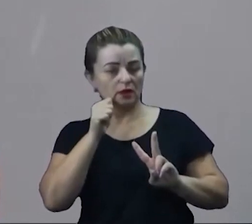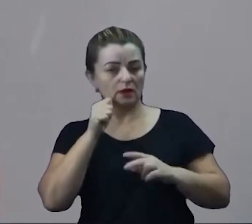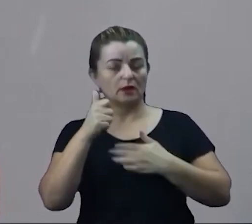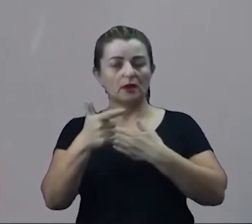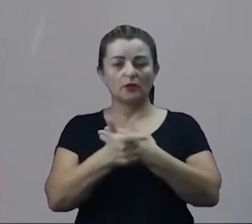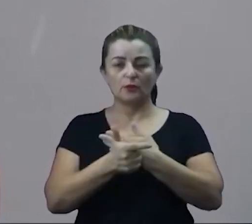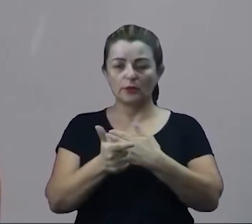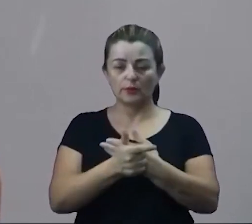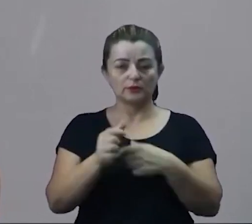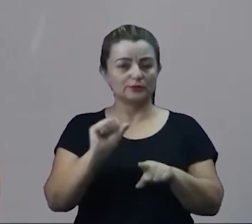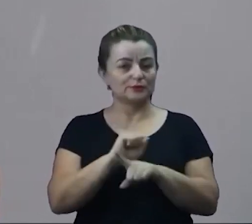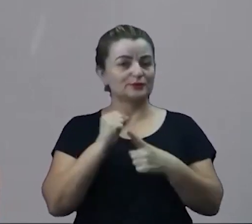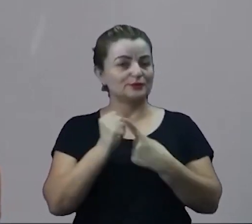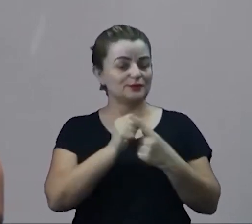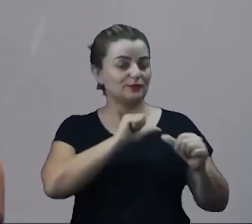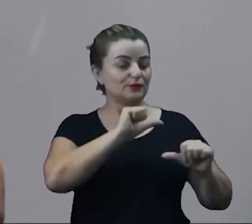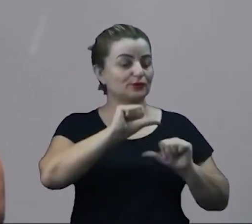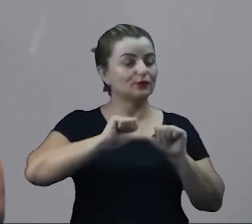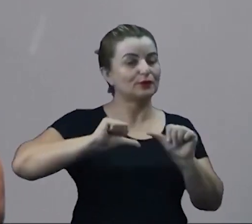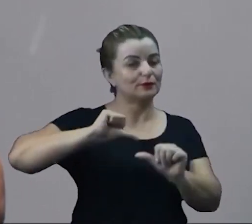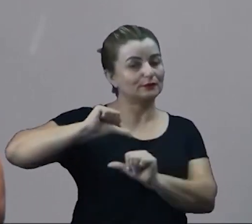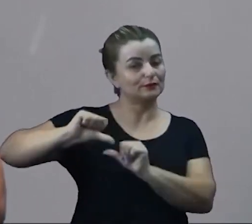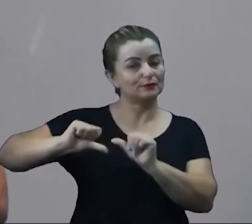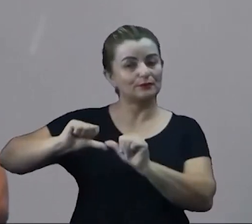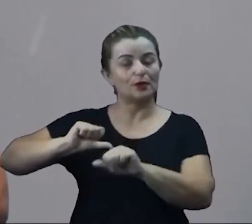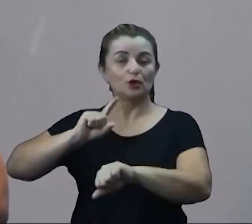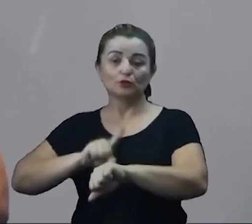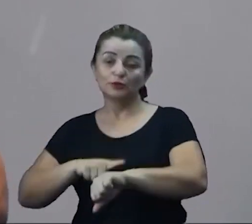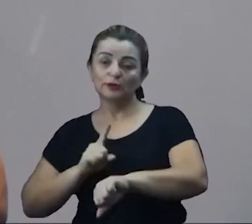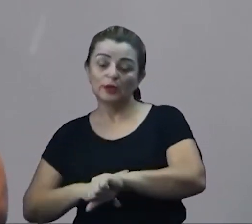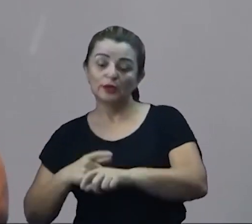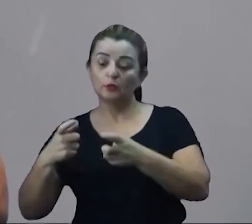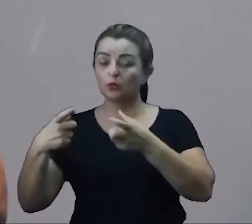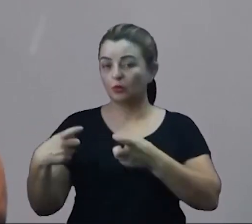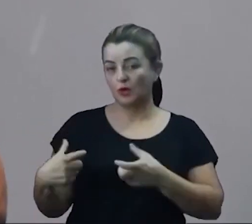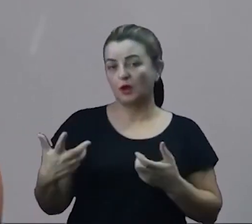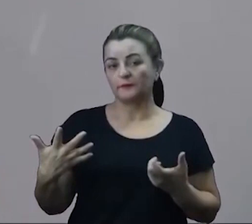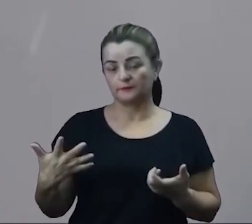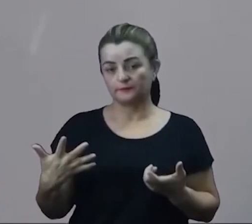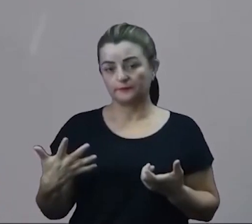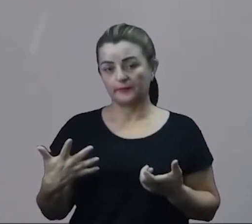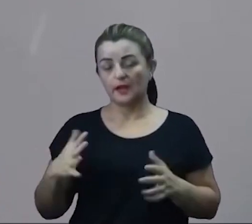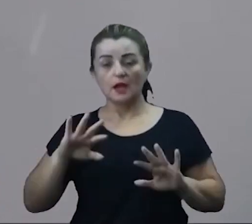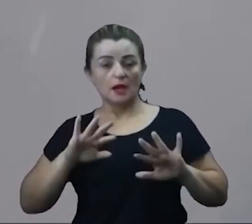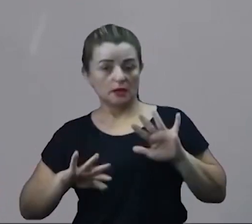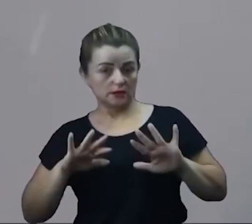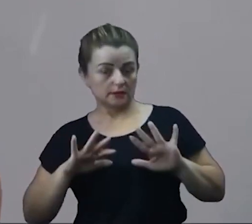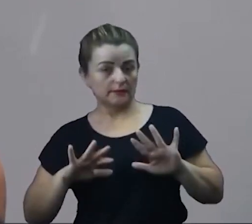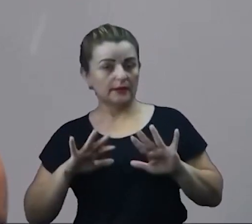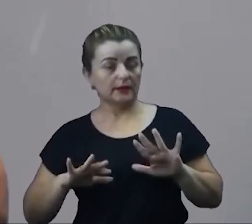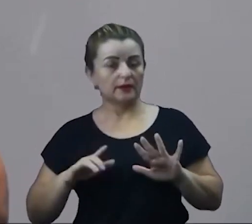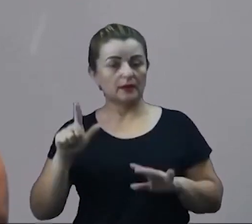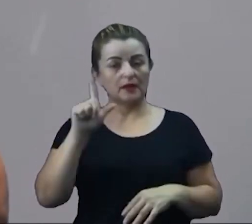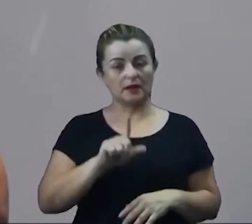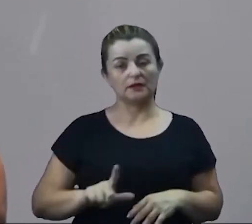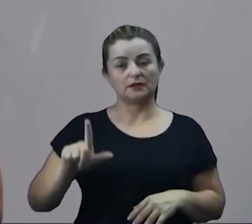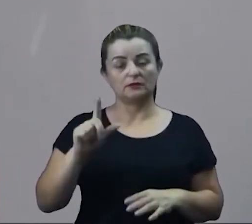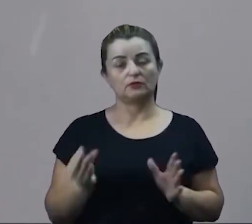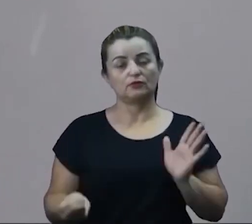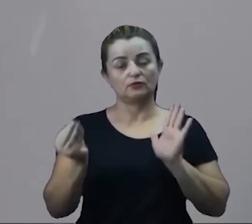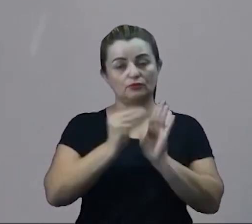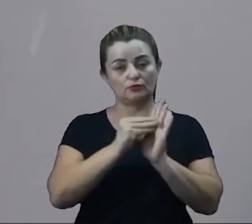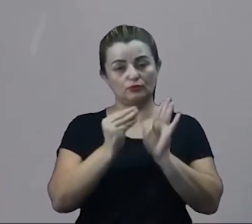se modifica conforme o tempo, o lugar. E, consequentemente, por a literatura fazer esse